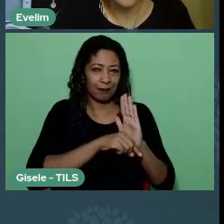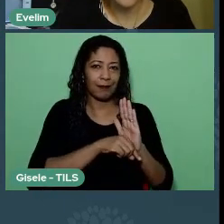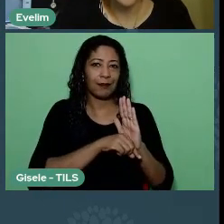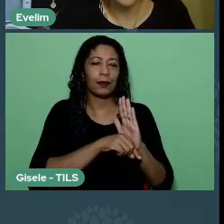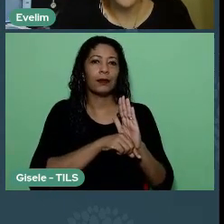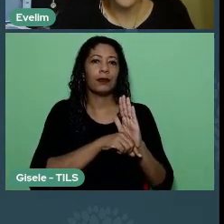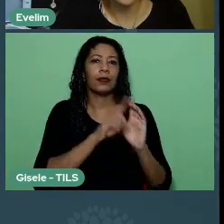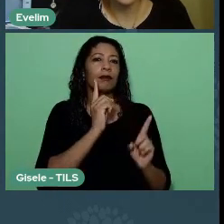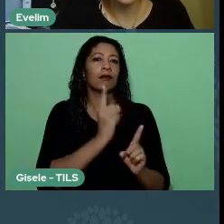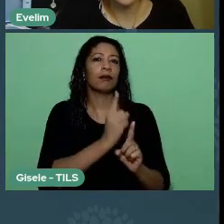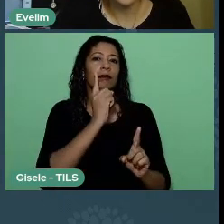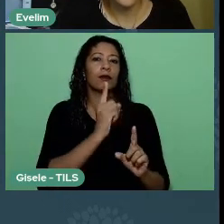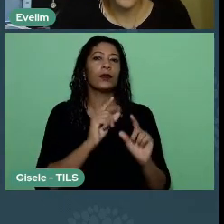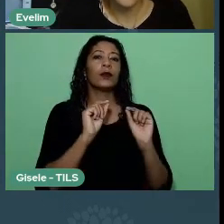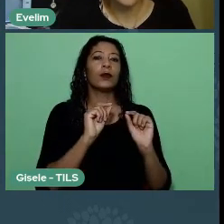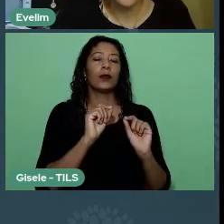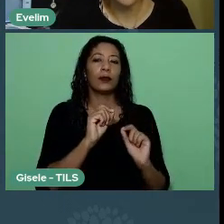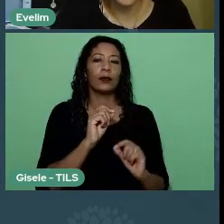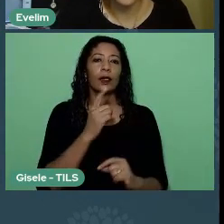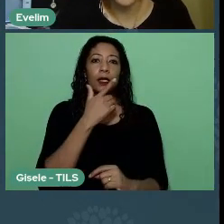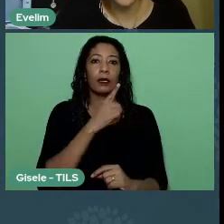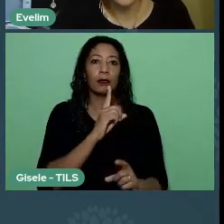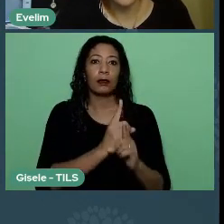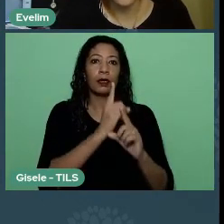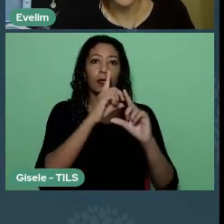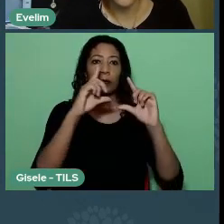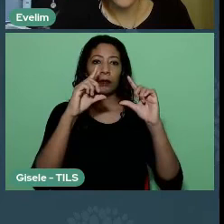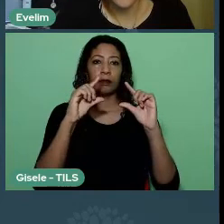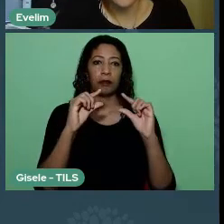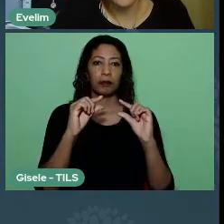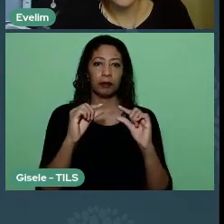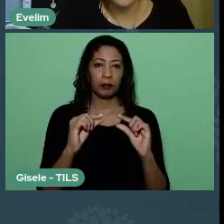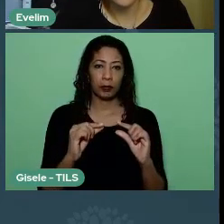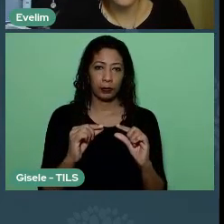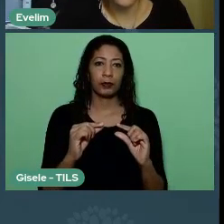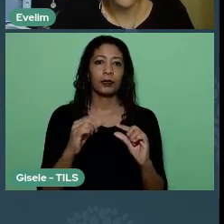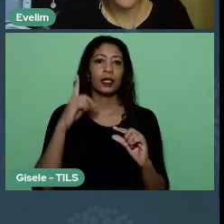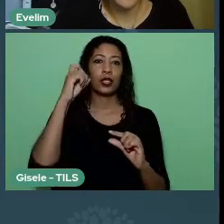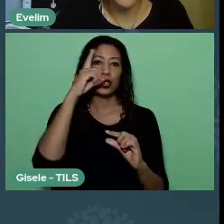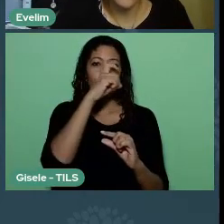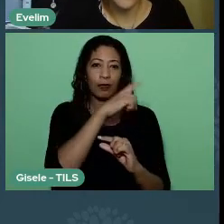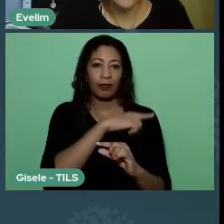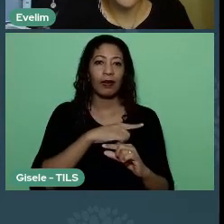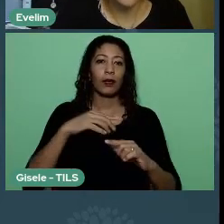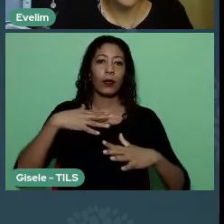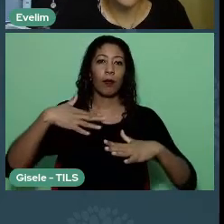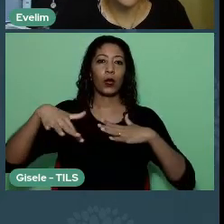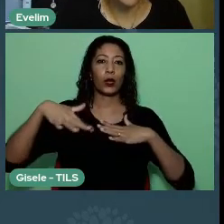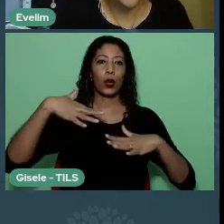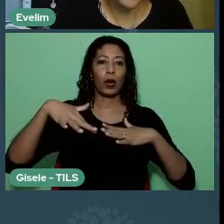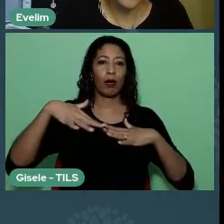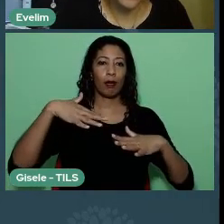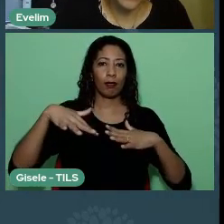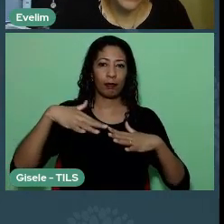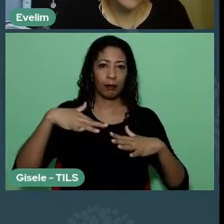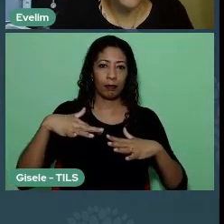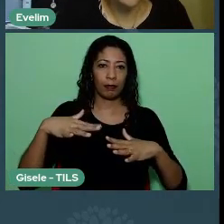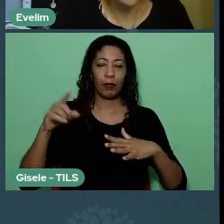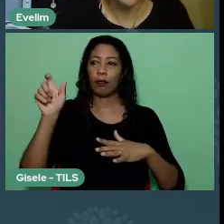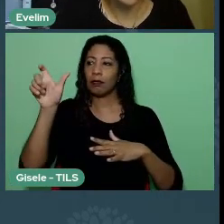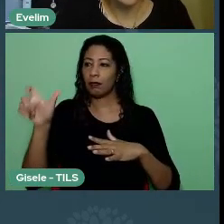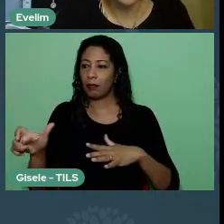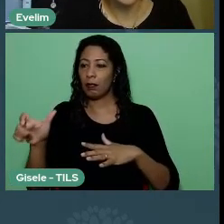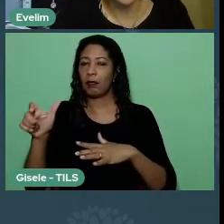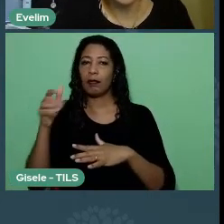encontrou uma redução da proficiência motora nessas crianças, quando comparado com crianças que não apresentam